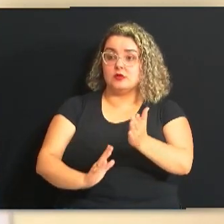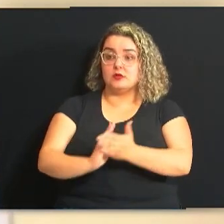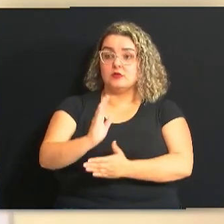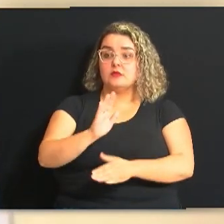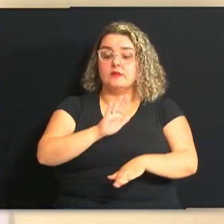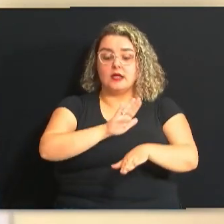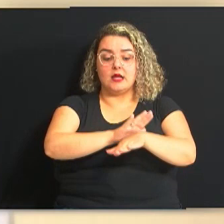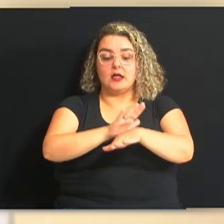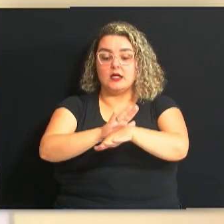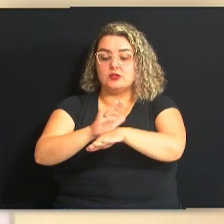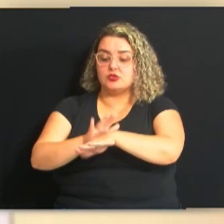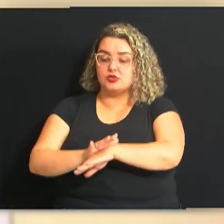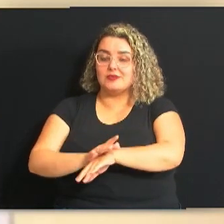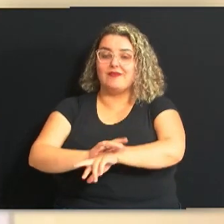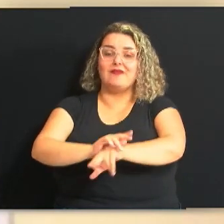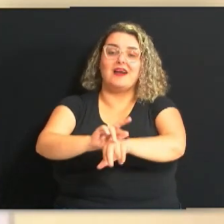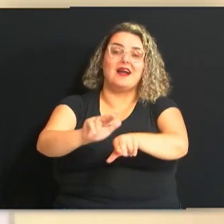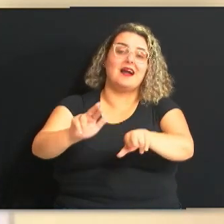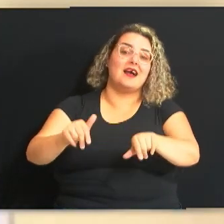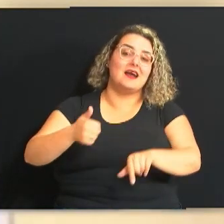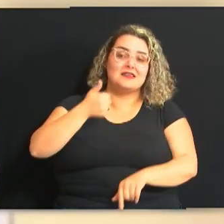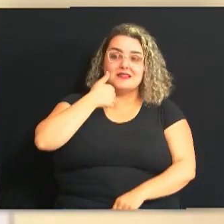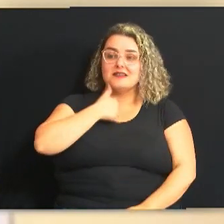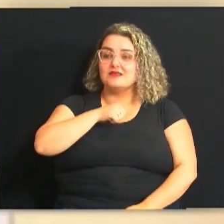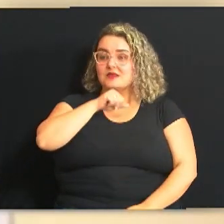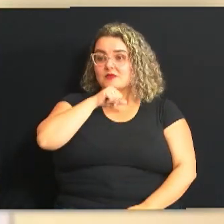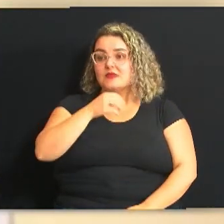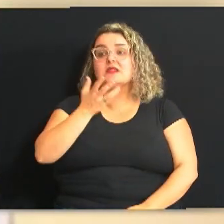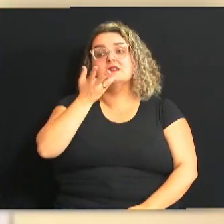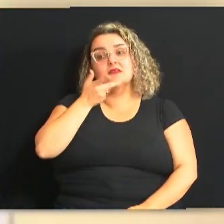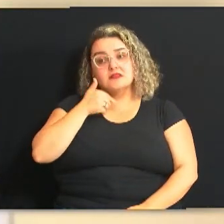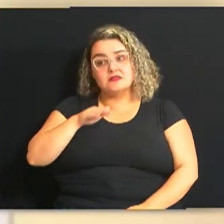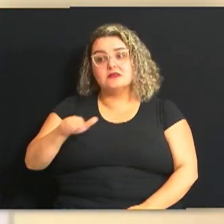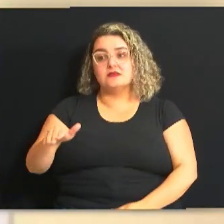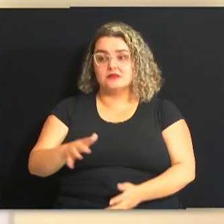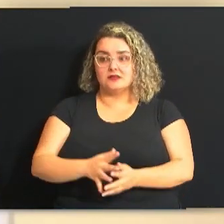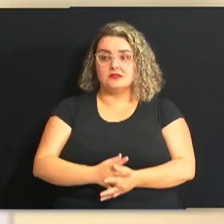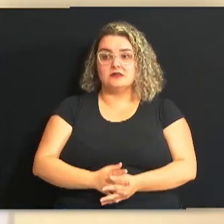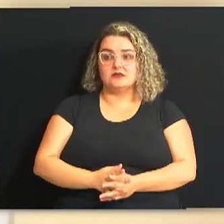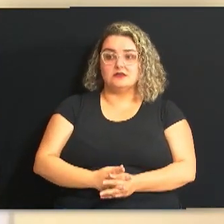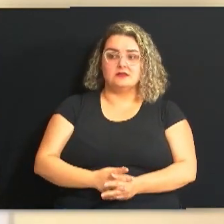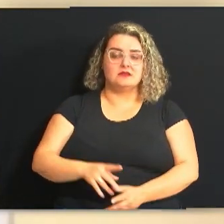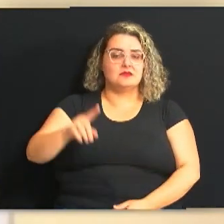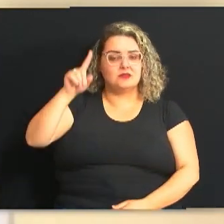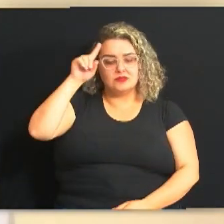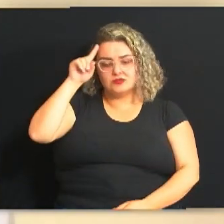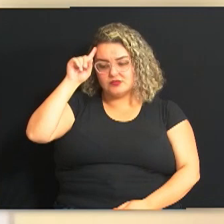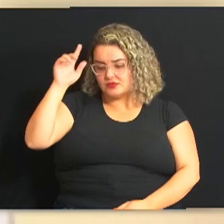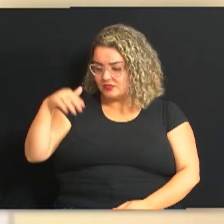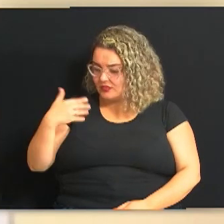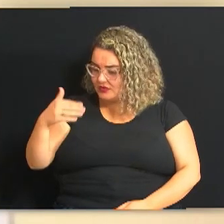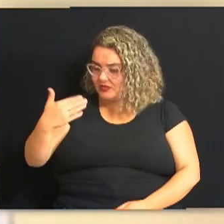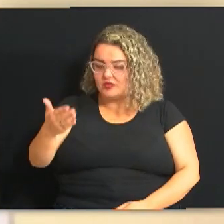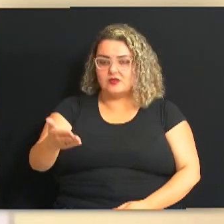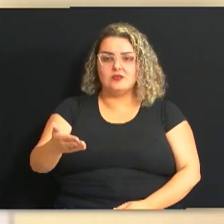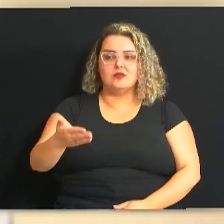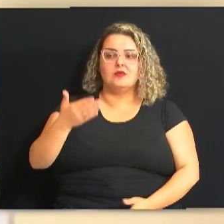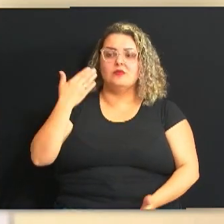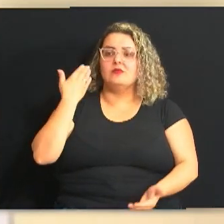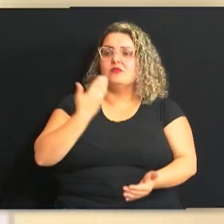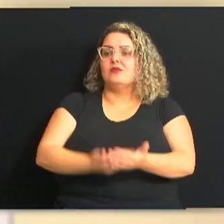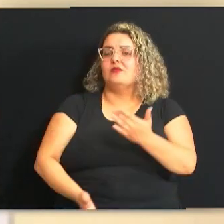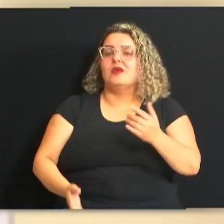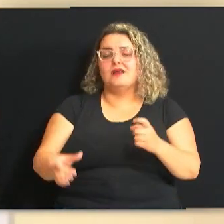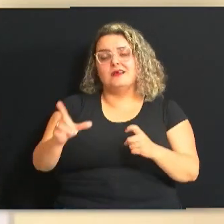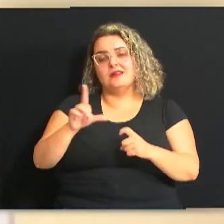ajudar inúmeras mães e crianças que diariamente perdem validade de